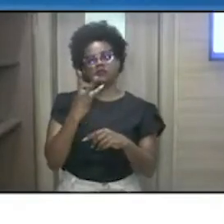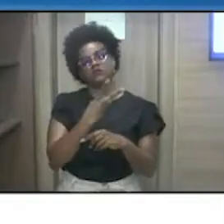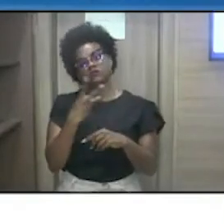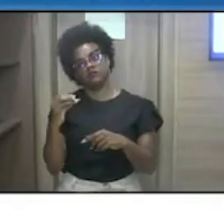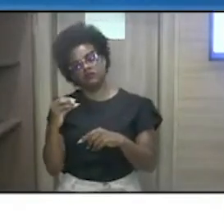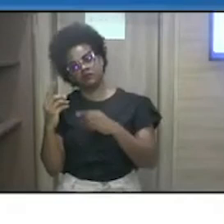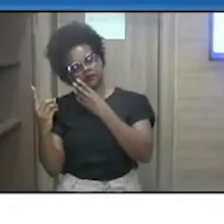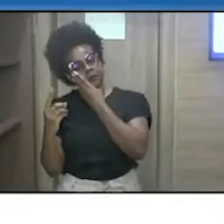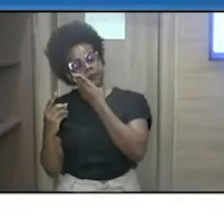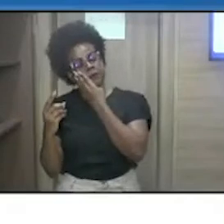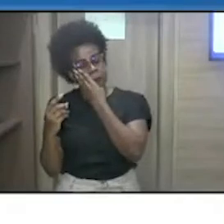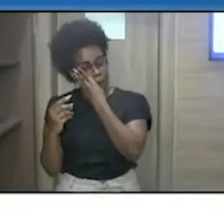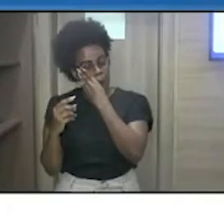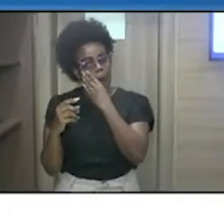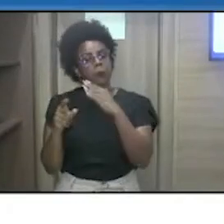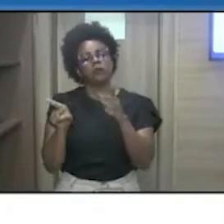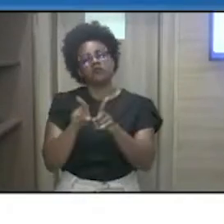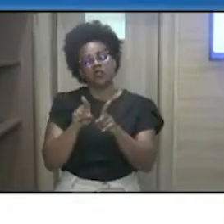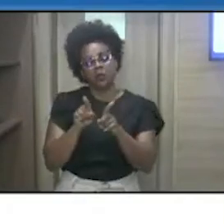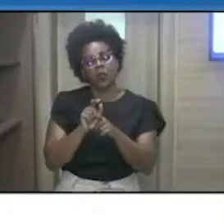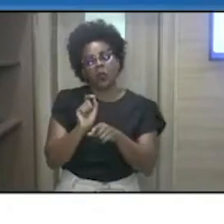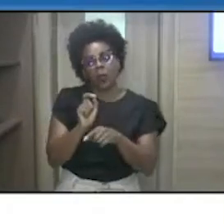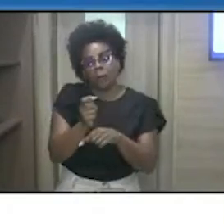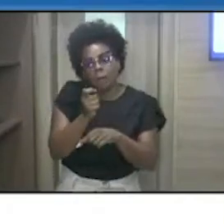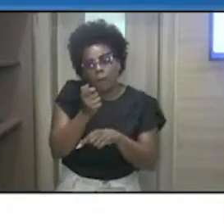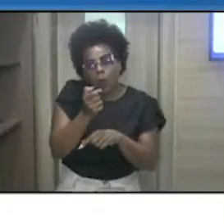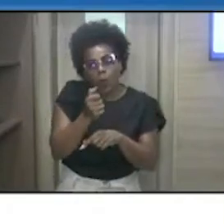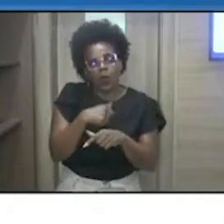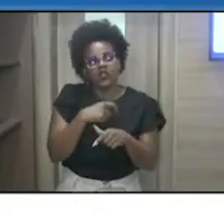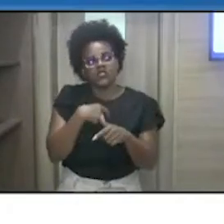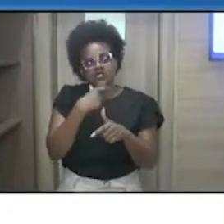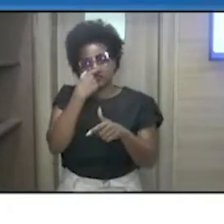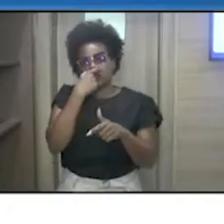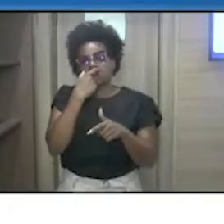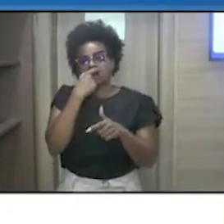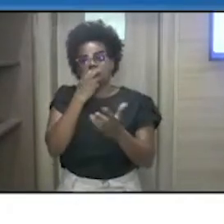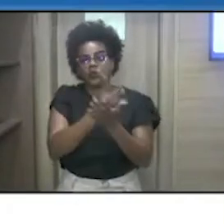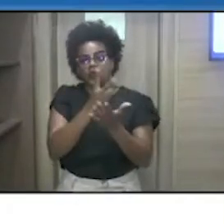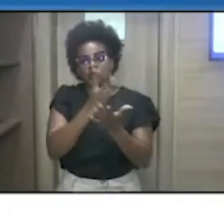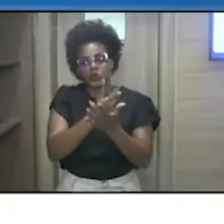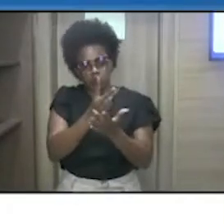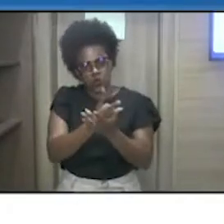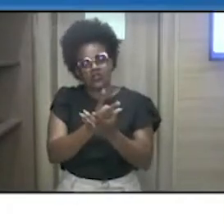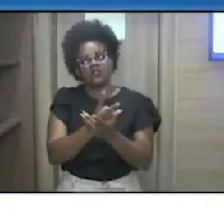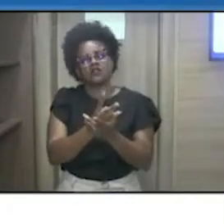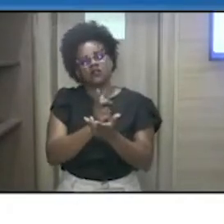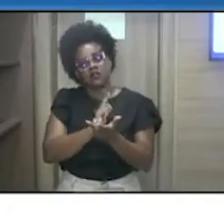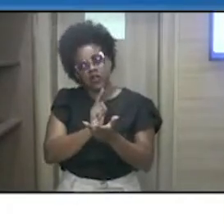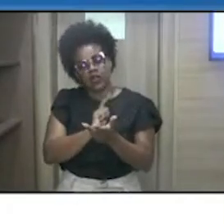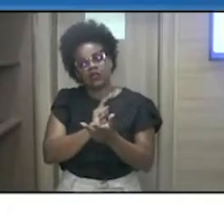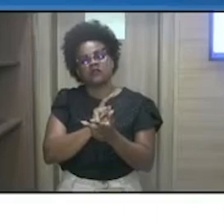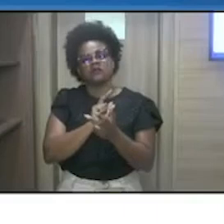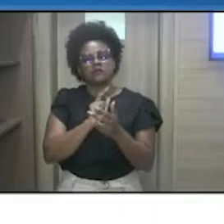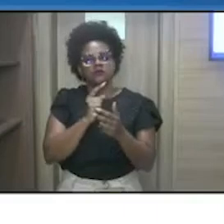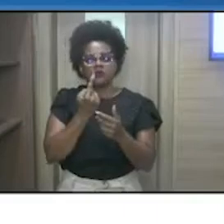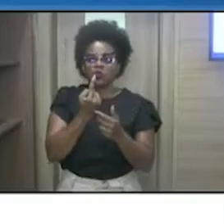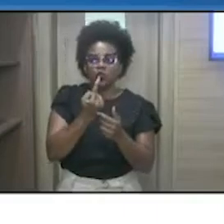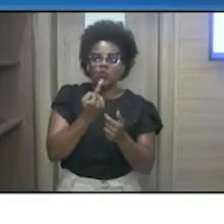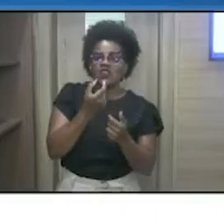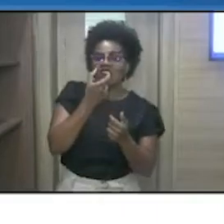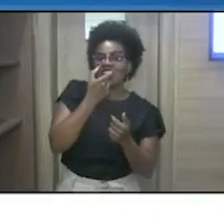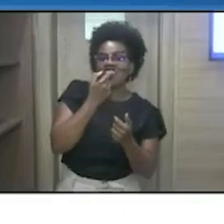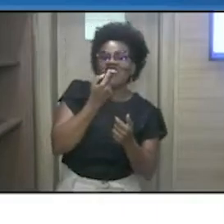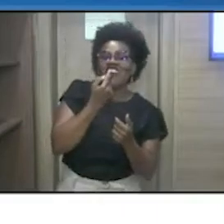563.201, e uma ínfima oferta de próteses fixas, que são as fixas unitárias ou as